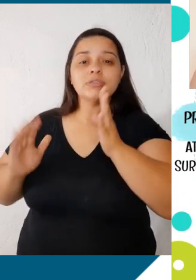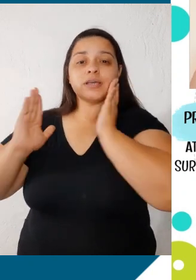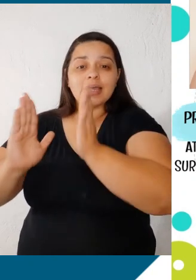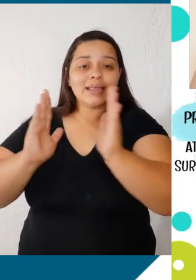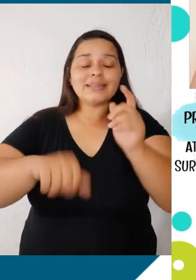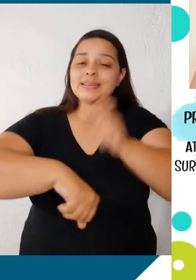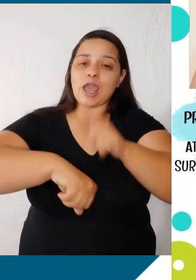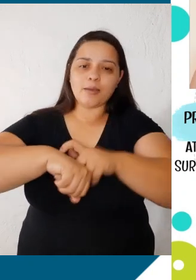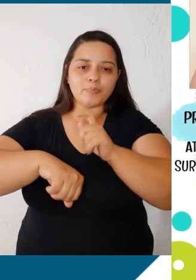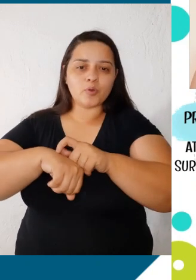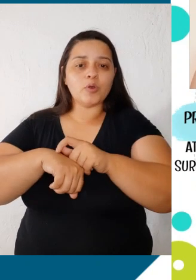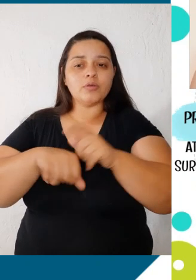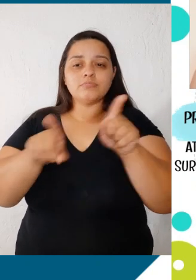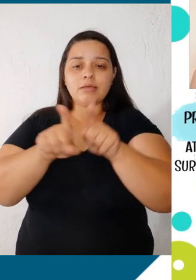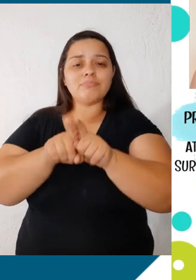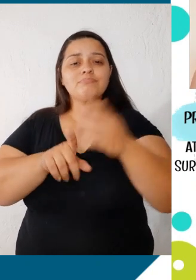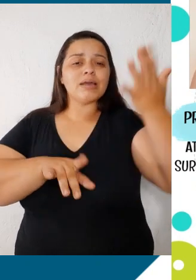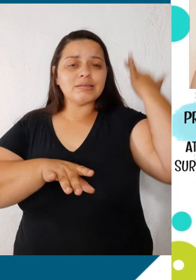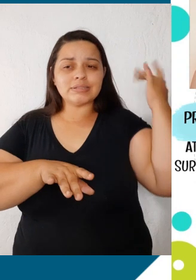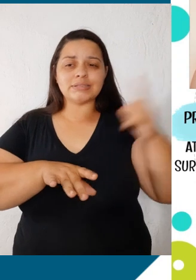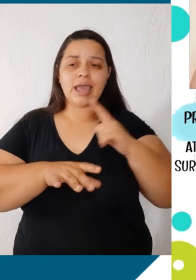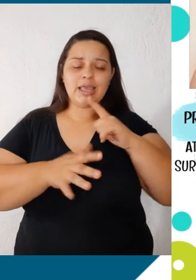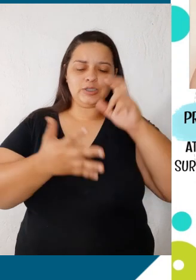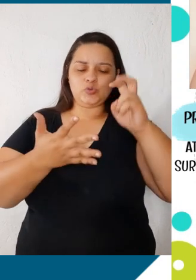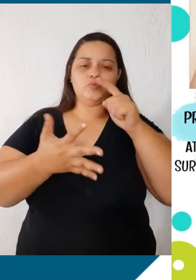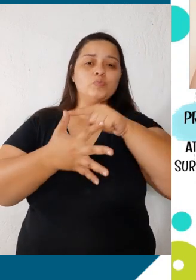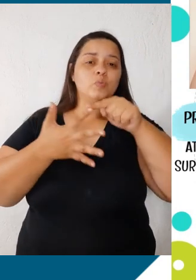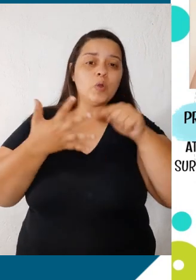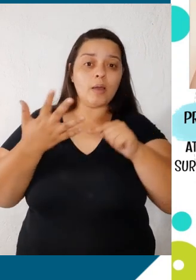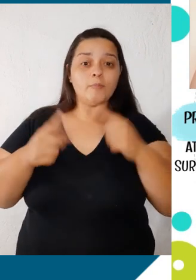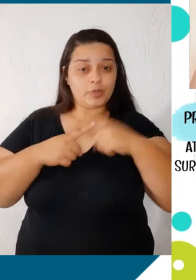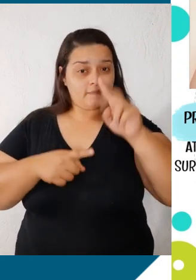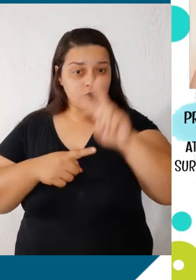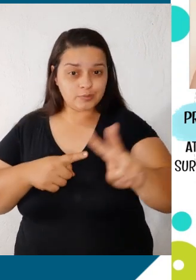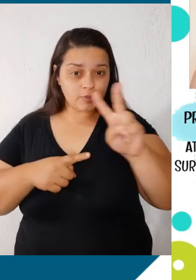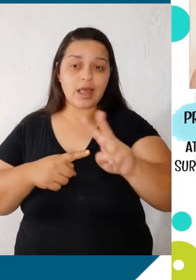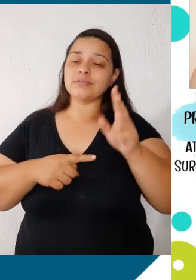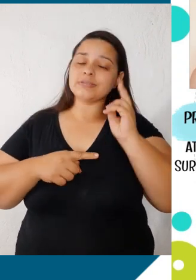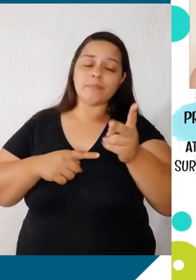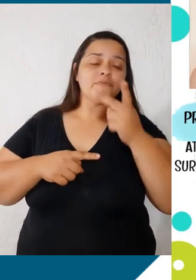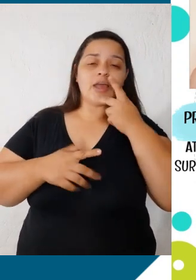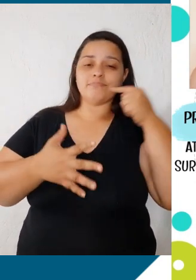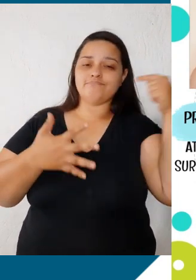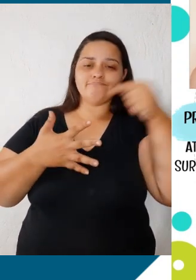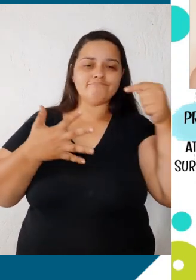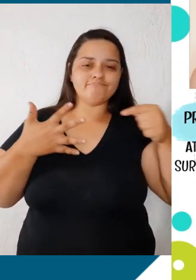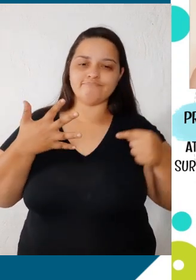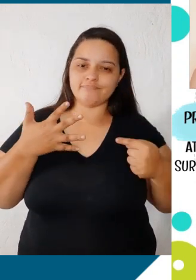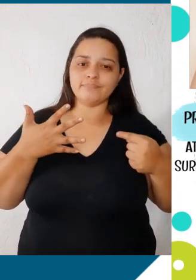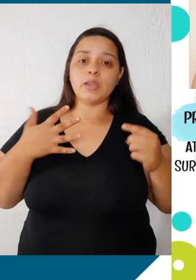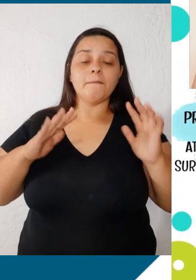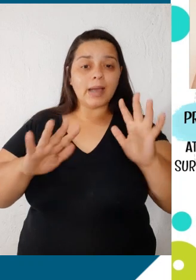linha do tempo e as 5 épocas definidas, pois as questões de vestibular se referem a elas com